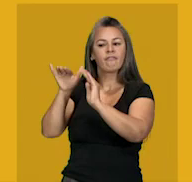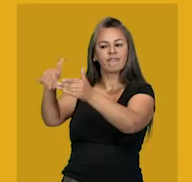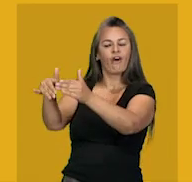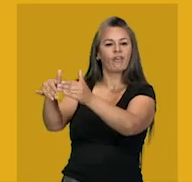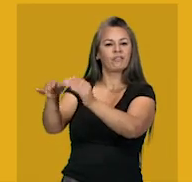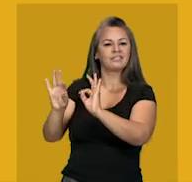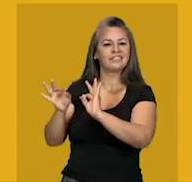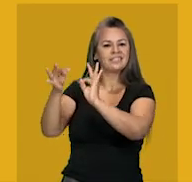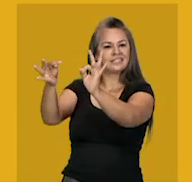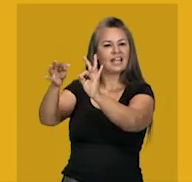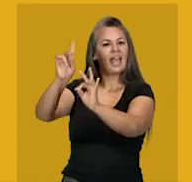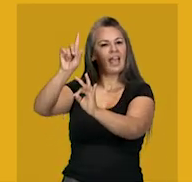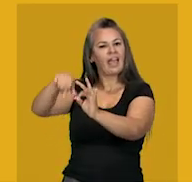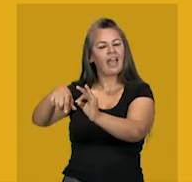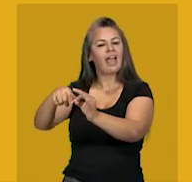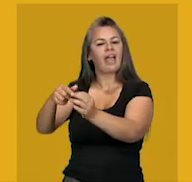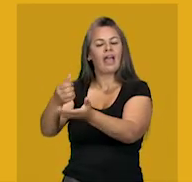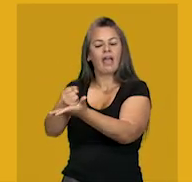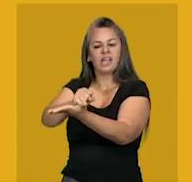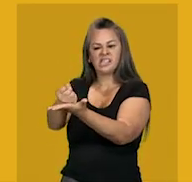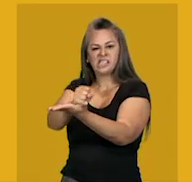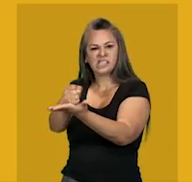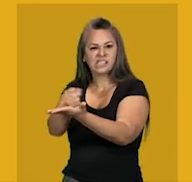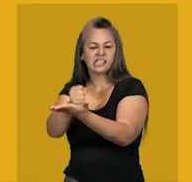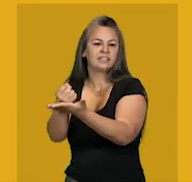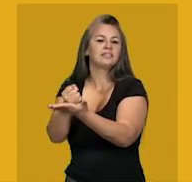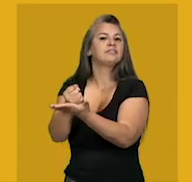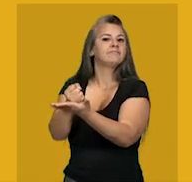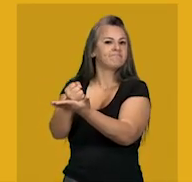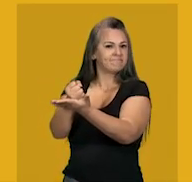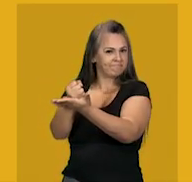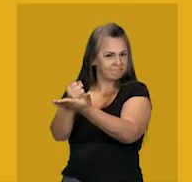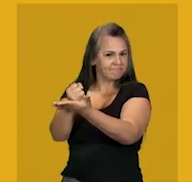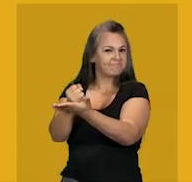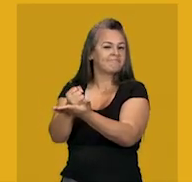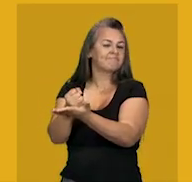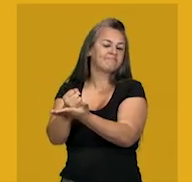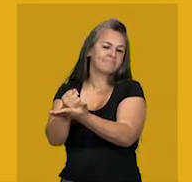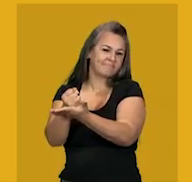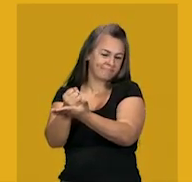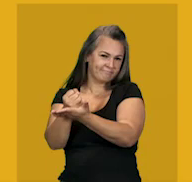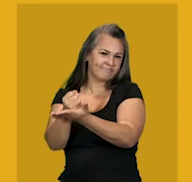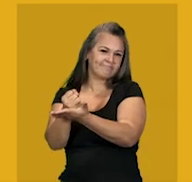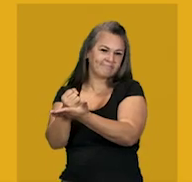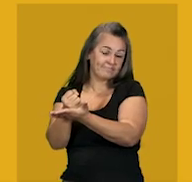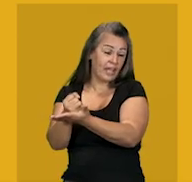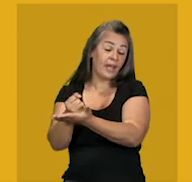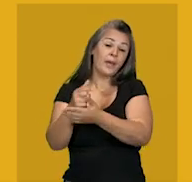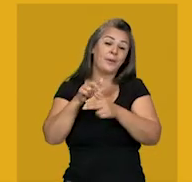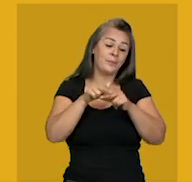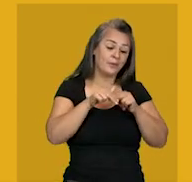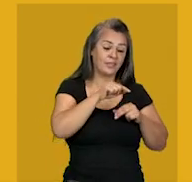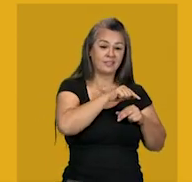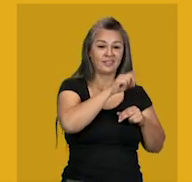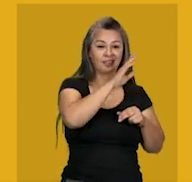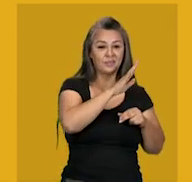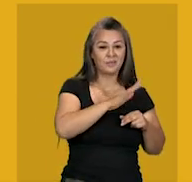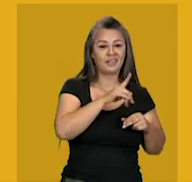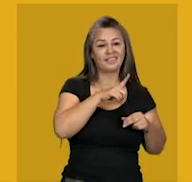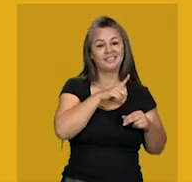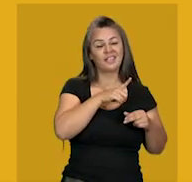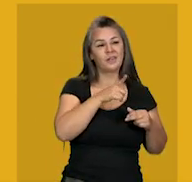E aí, quem é da geração da década de 80, 90 para frente, teve muito contato na sua infância com